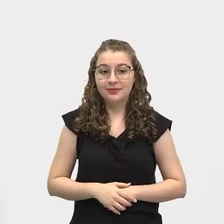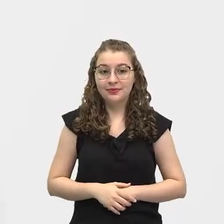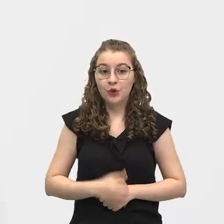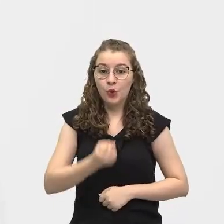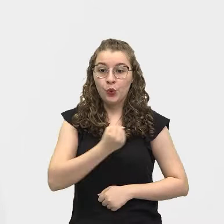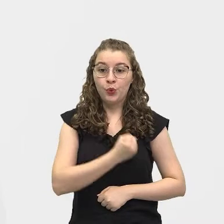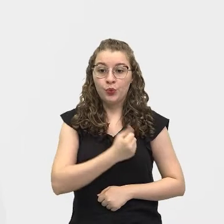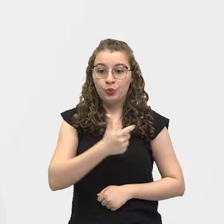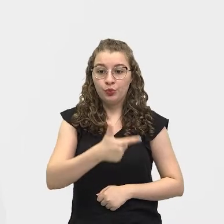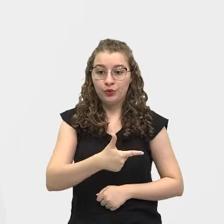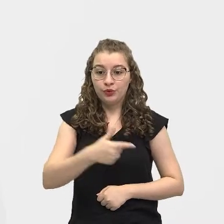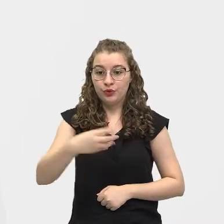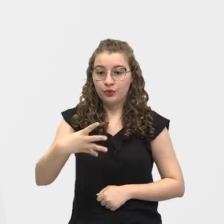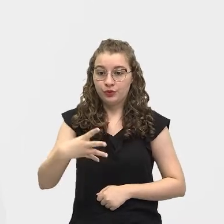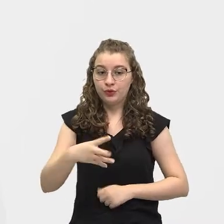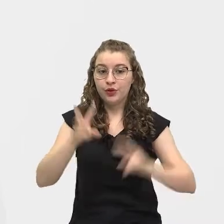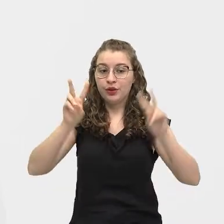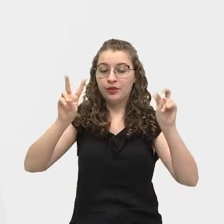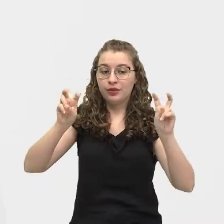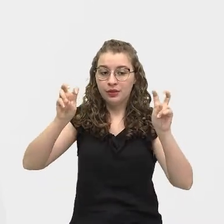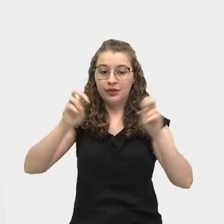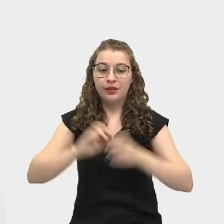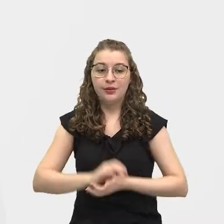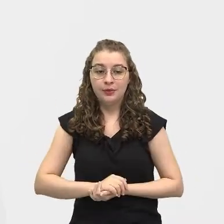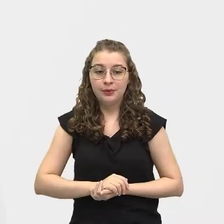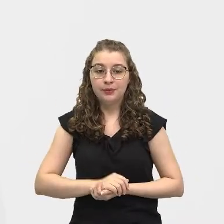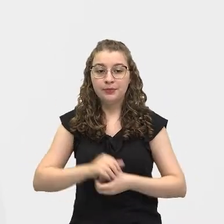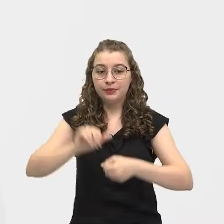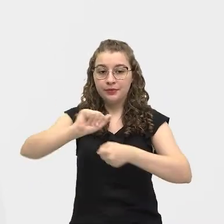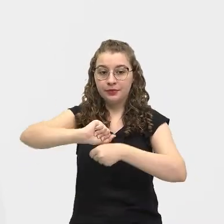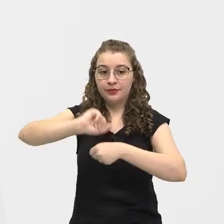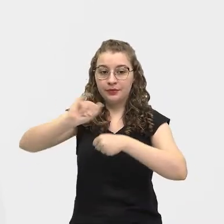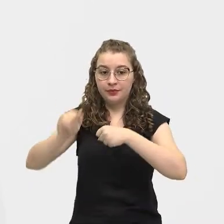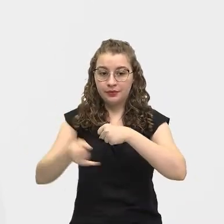Aula 24, objeto de conhecimento,